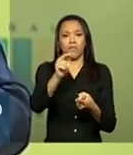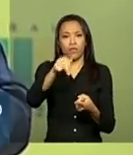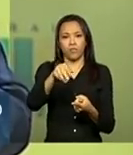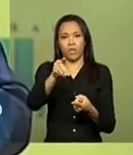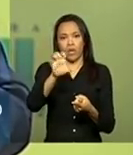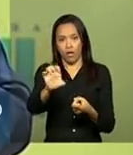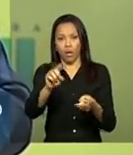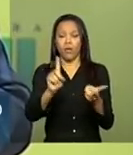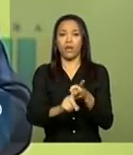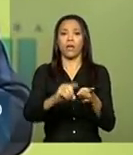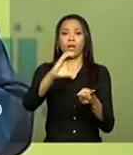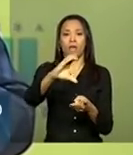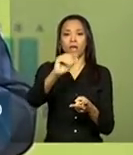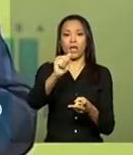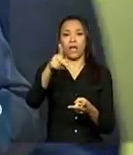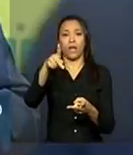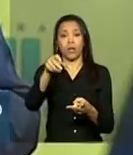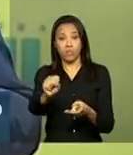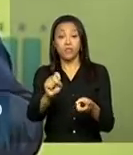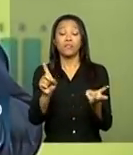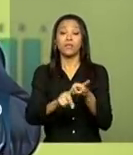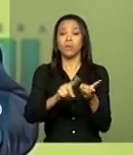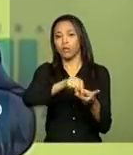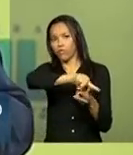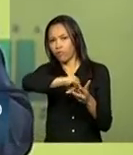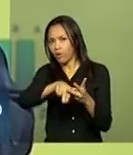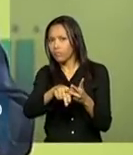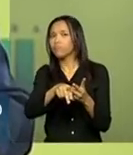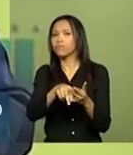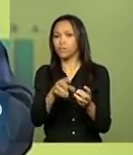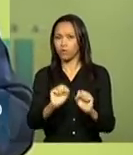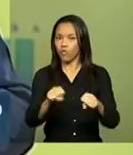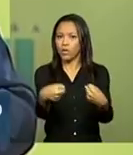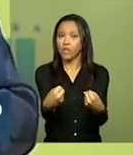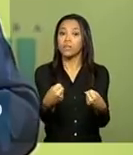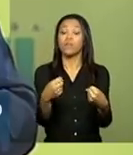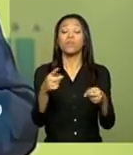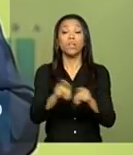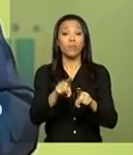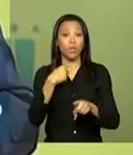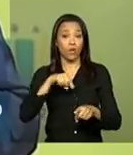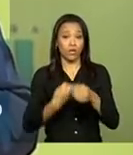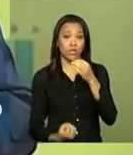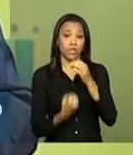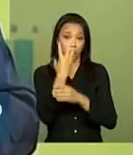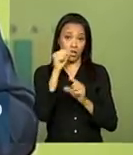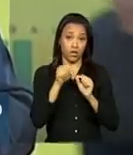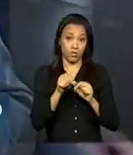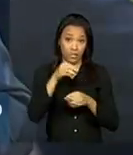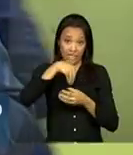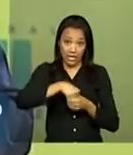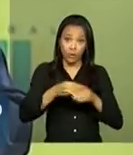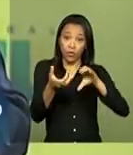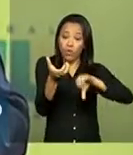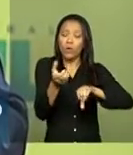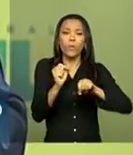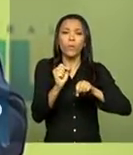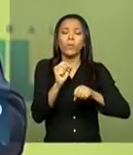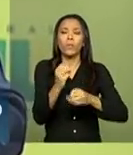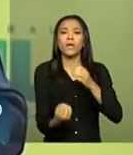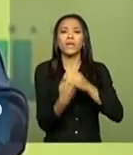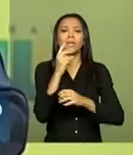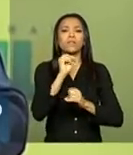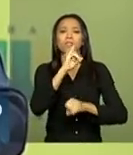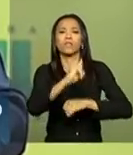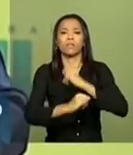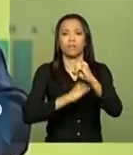INEP, criamos a EBSER e estamos no Congresso Nacional com a criação do INSAIS, que nós acreditamos que seja muito importante e